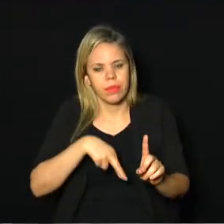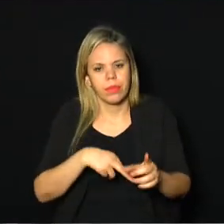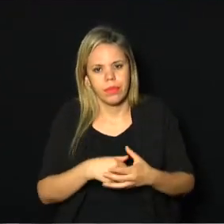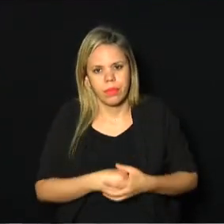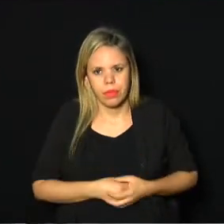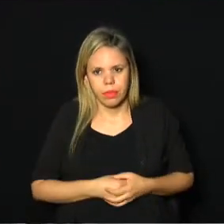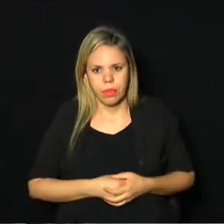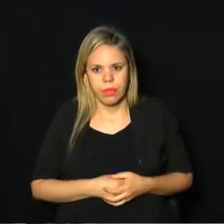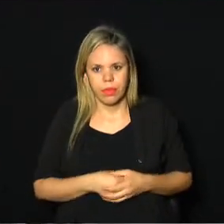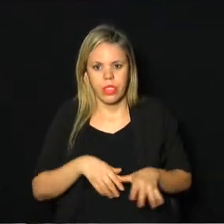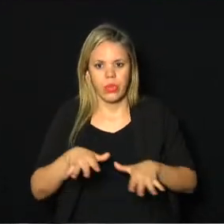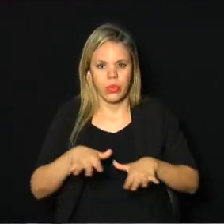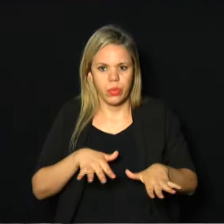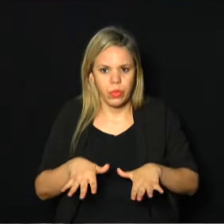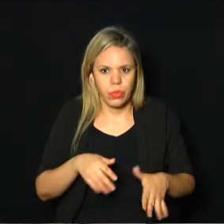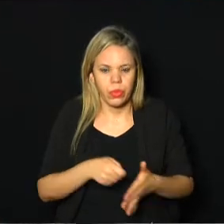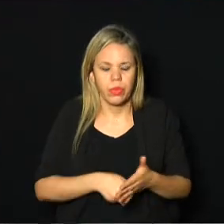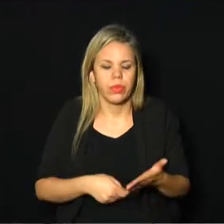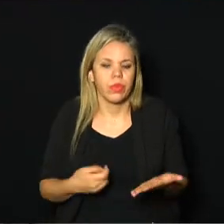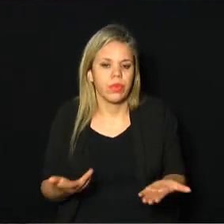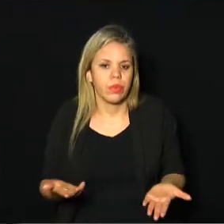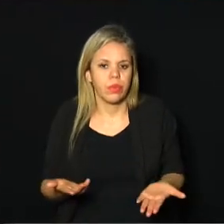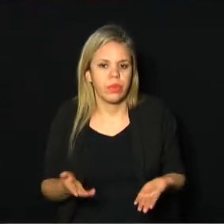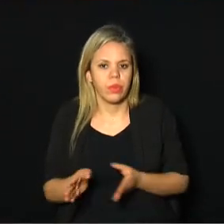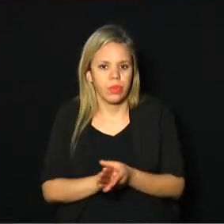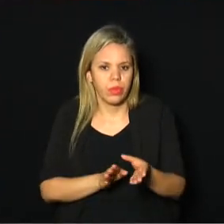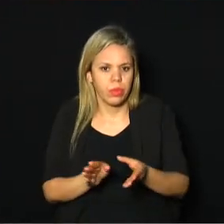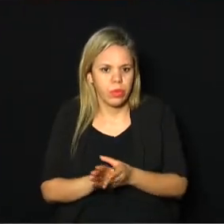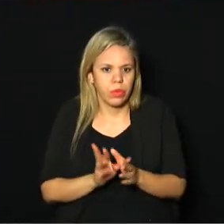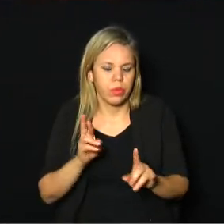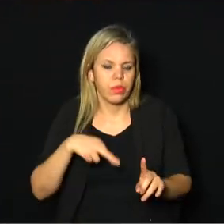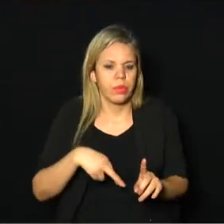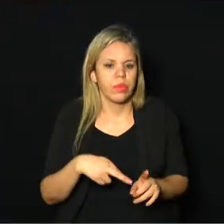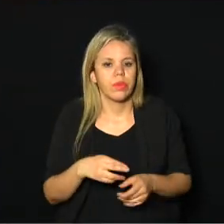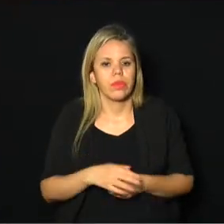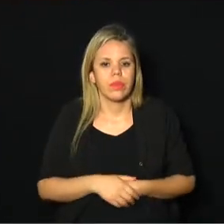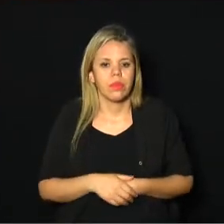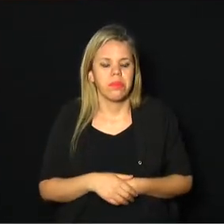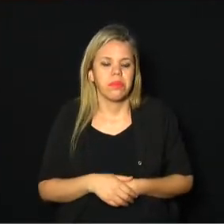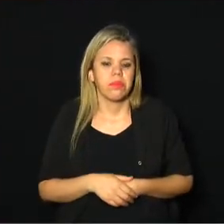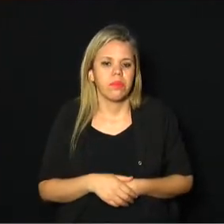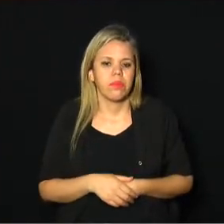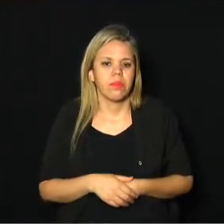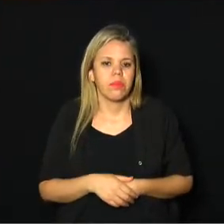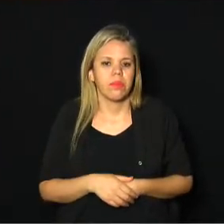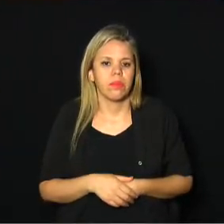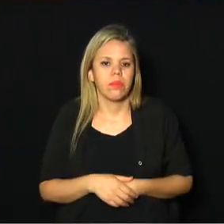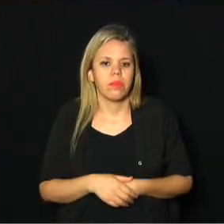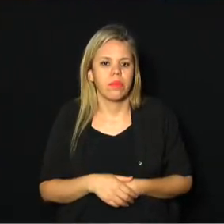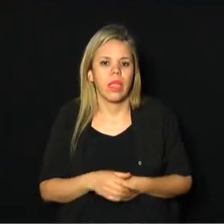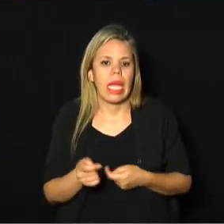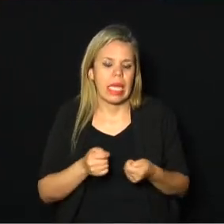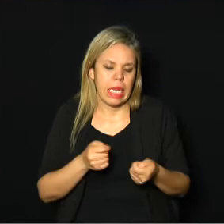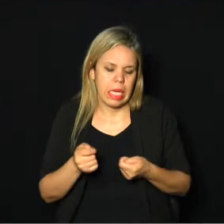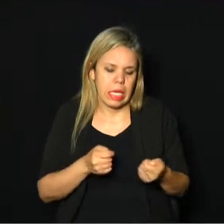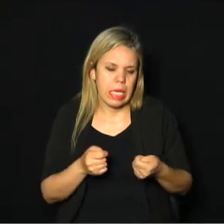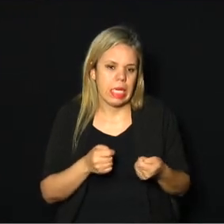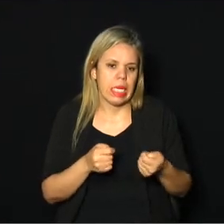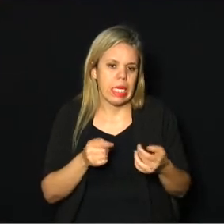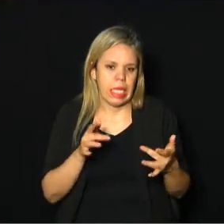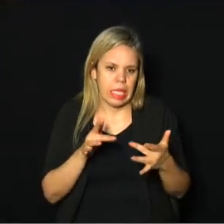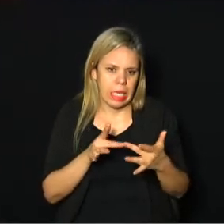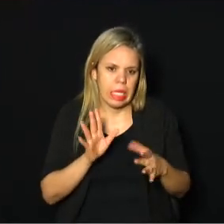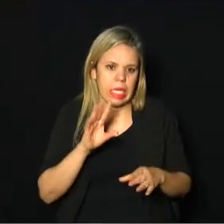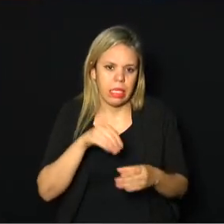referência, movimentos, e no caso os conselhos e centros de referência, sejam eles que lidam diretamente com